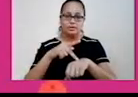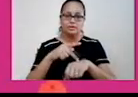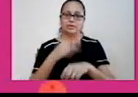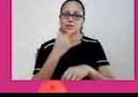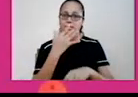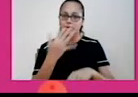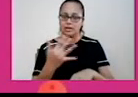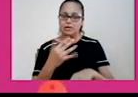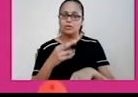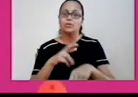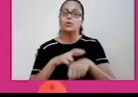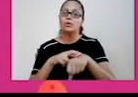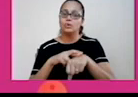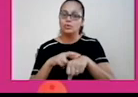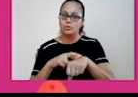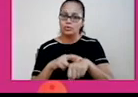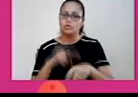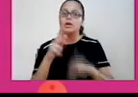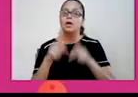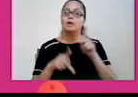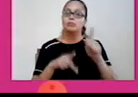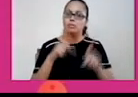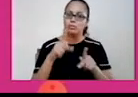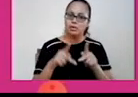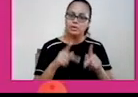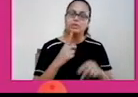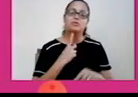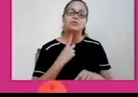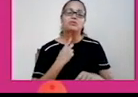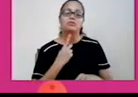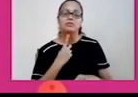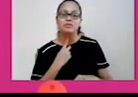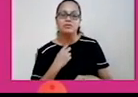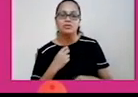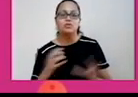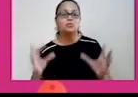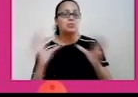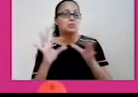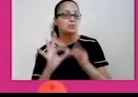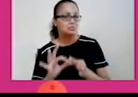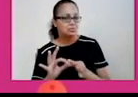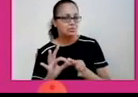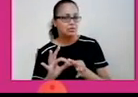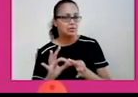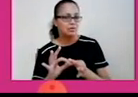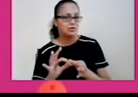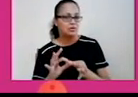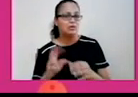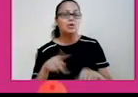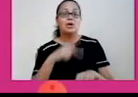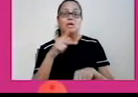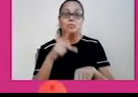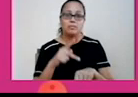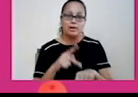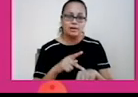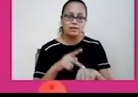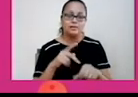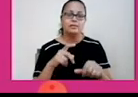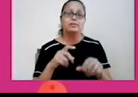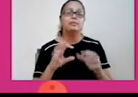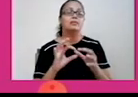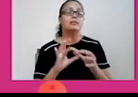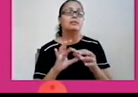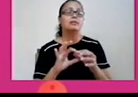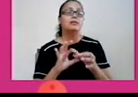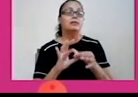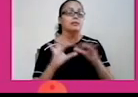observam. Parte da população almeja uma reunificação com a Mongólia, que é o país vizinho, que é um país independente, só que esse país